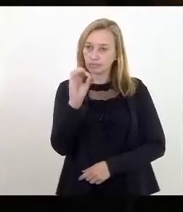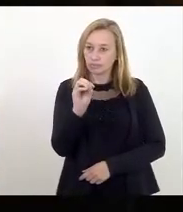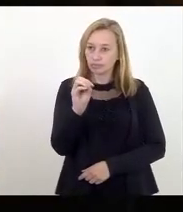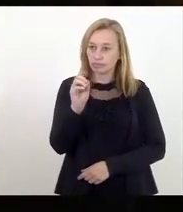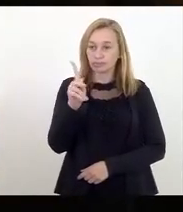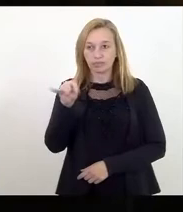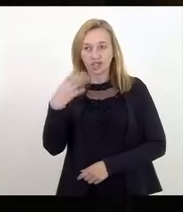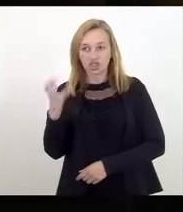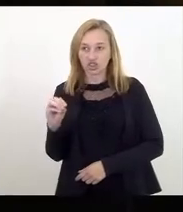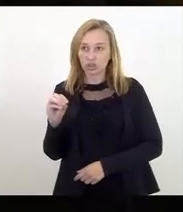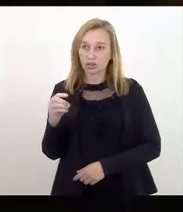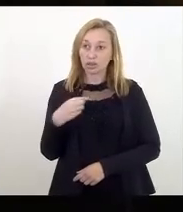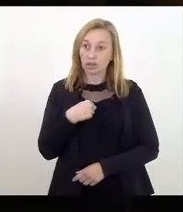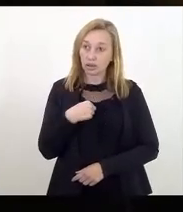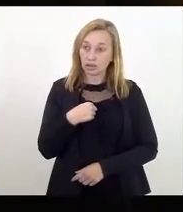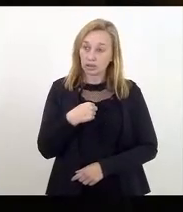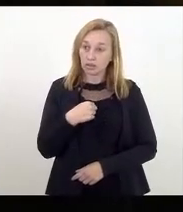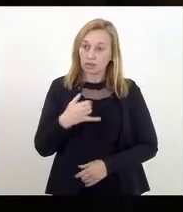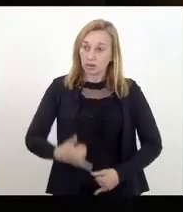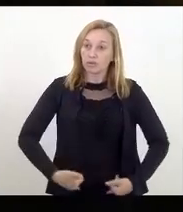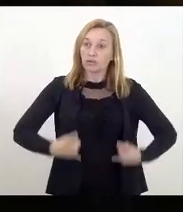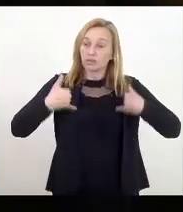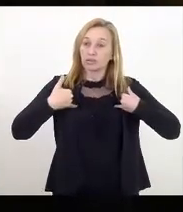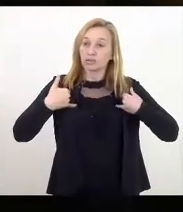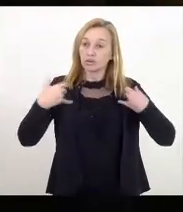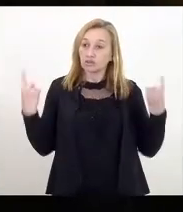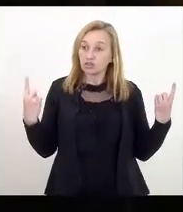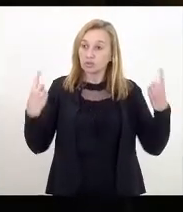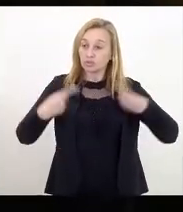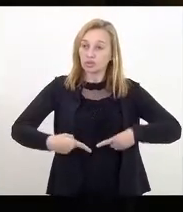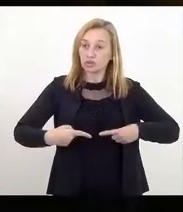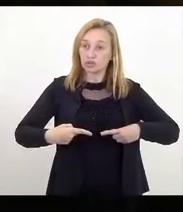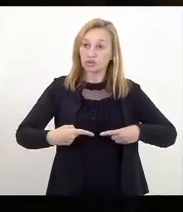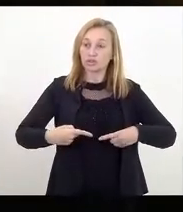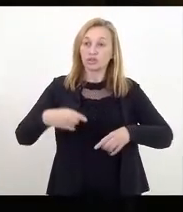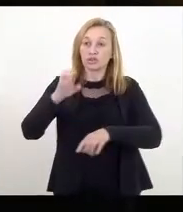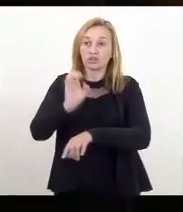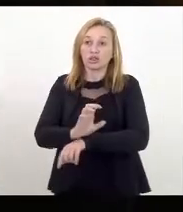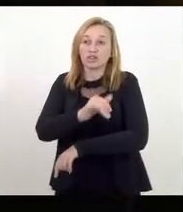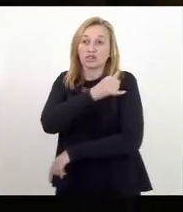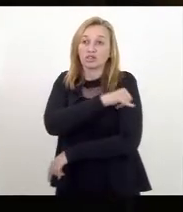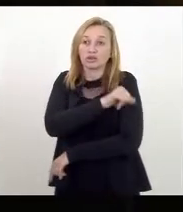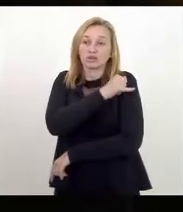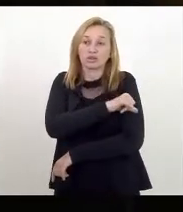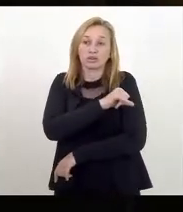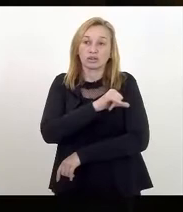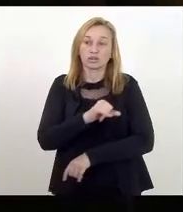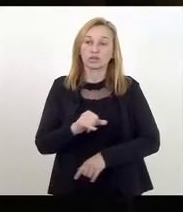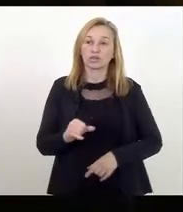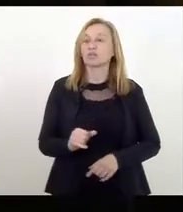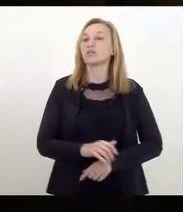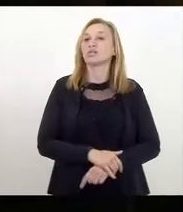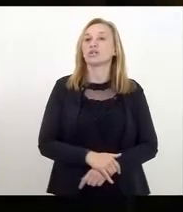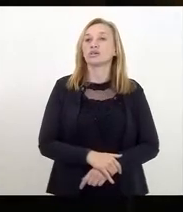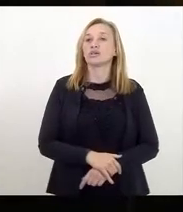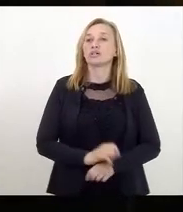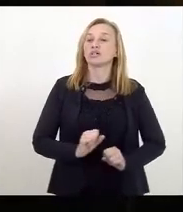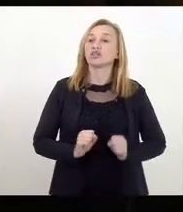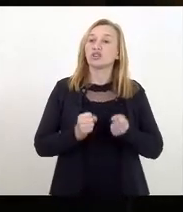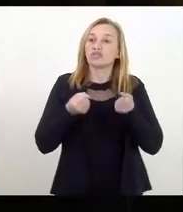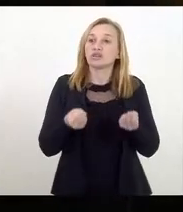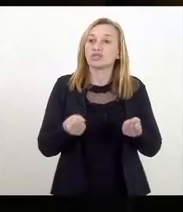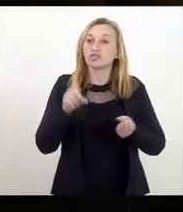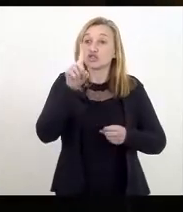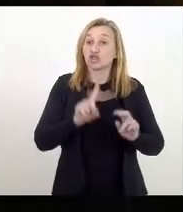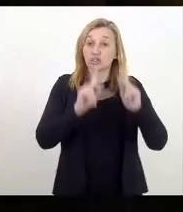de ter disputado na cidade do Rio de Janeiro, no Estado do Rio de Janeiro, a defesa intransigente dos direitos